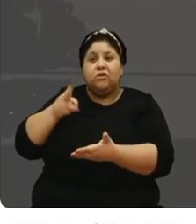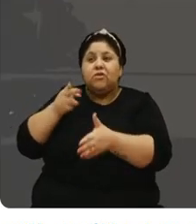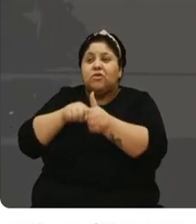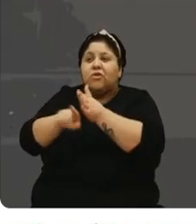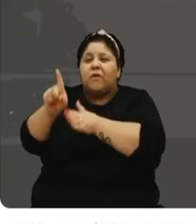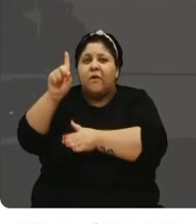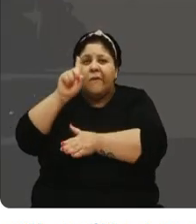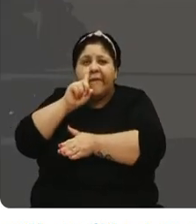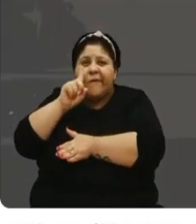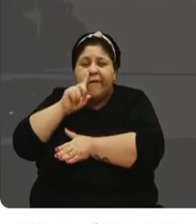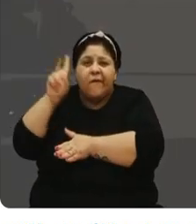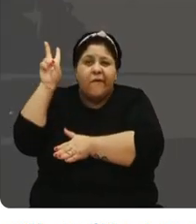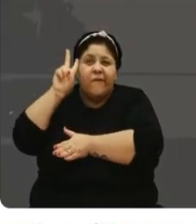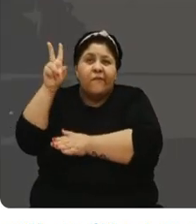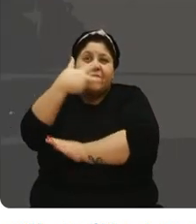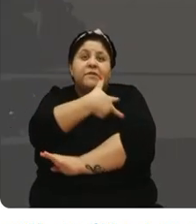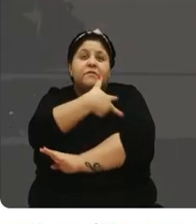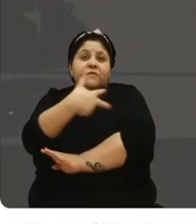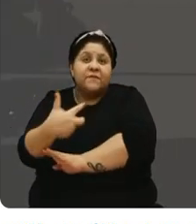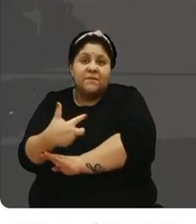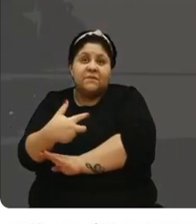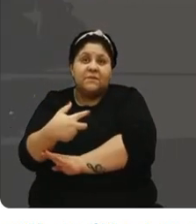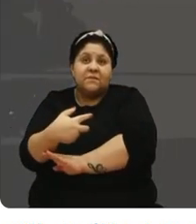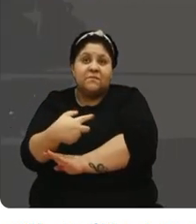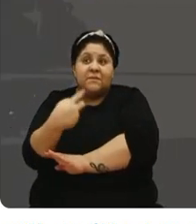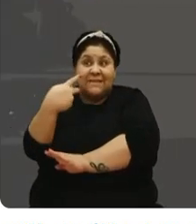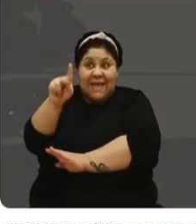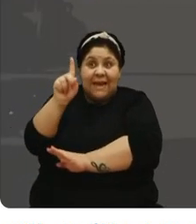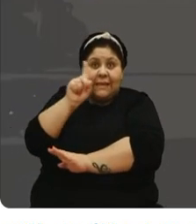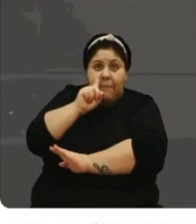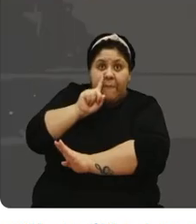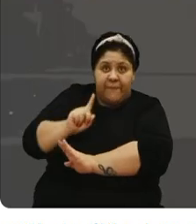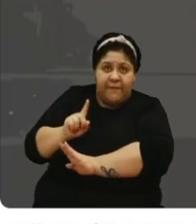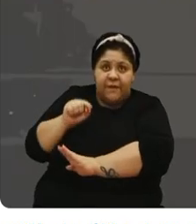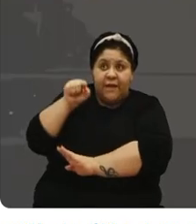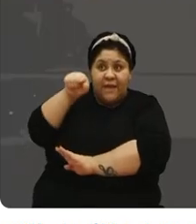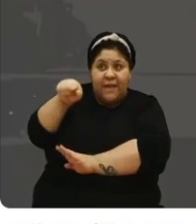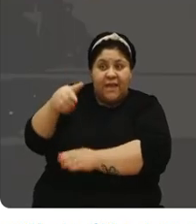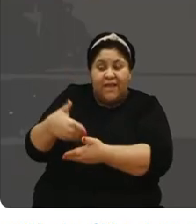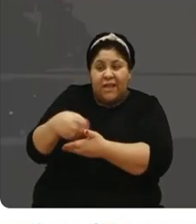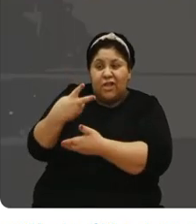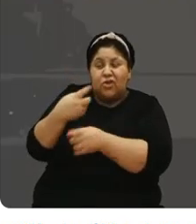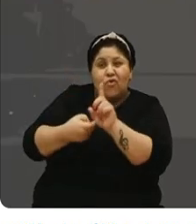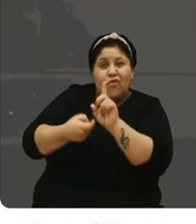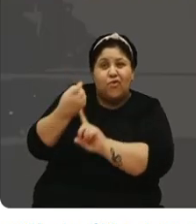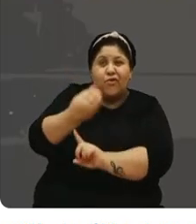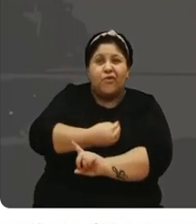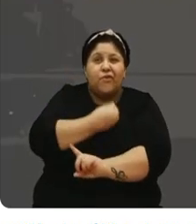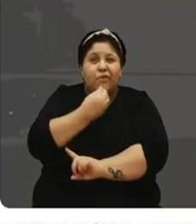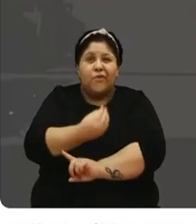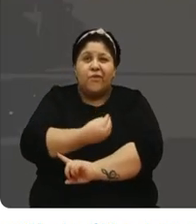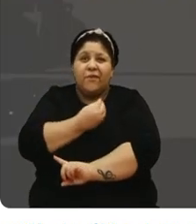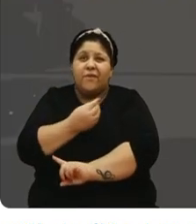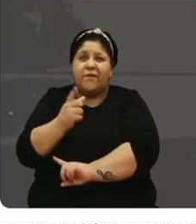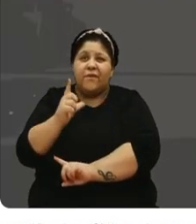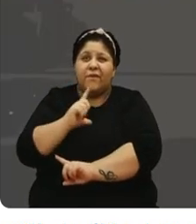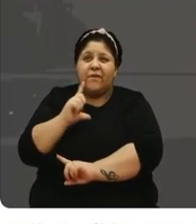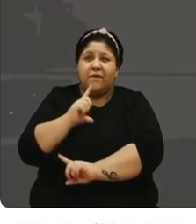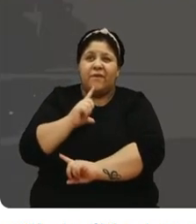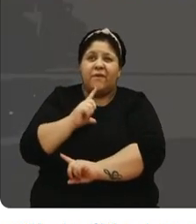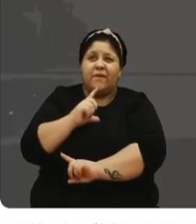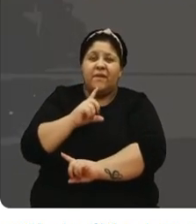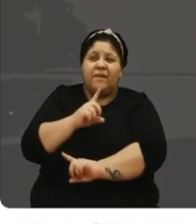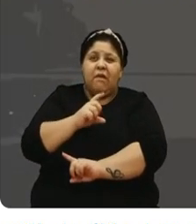para a mãe sobre os históricos de vacinação dela. E esse bebê com 2 meses de idade veio com um quadro clínico